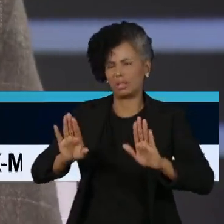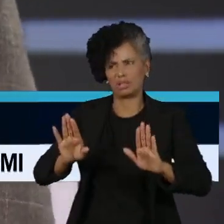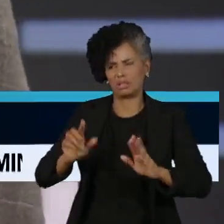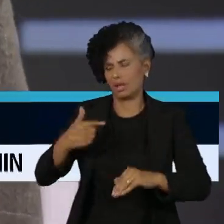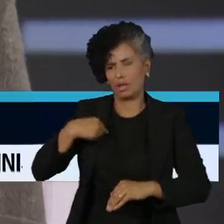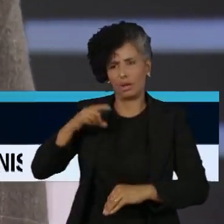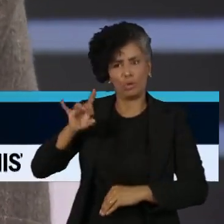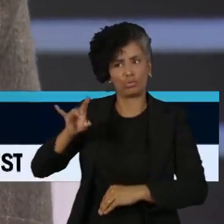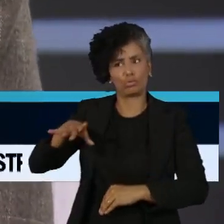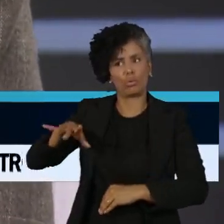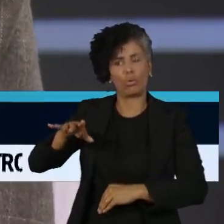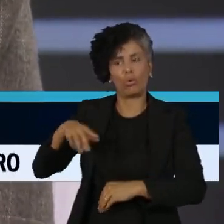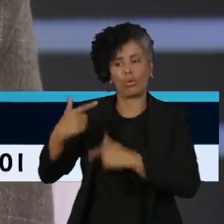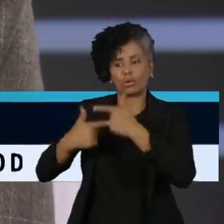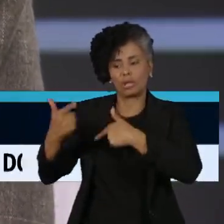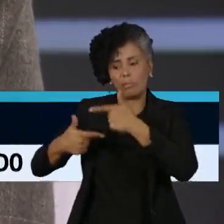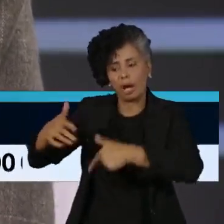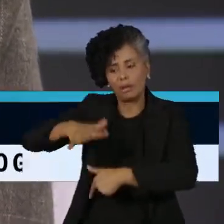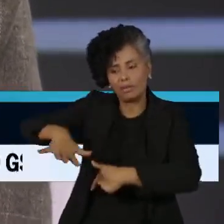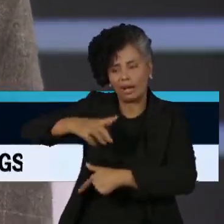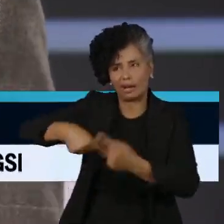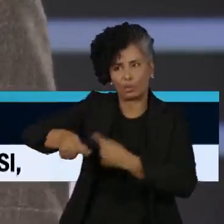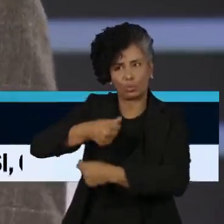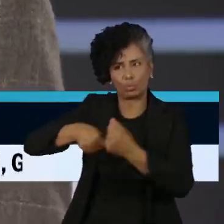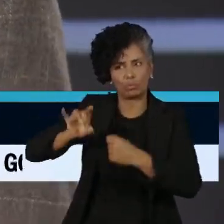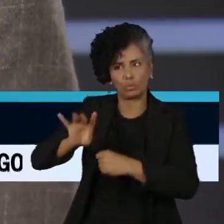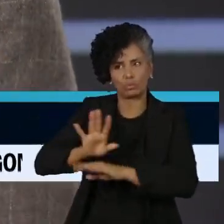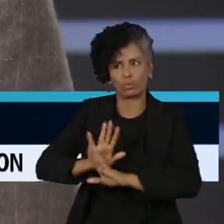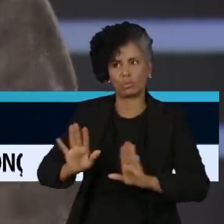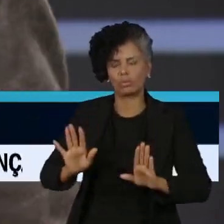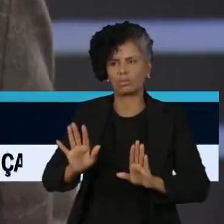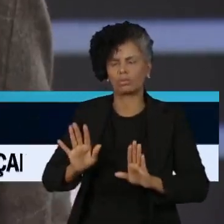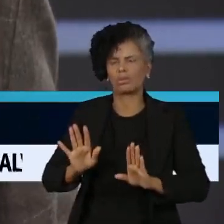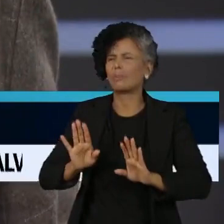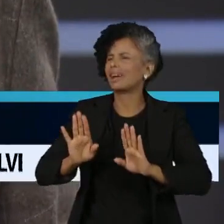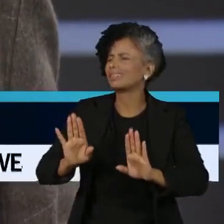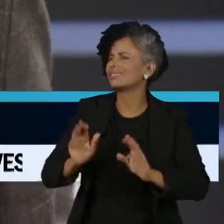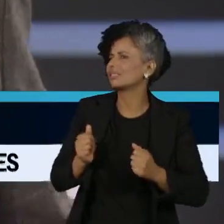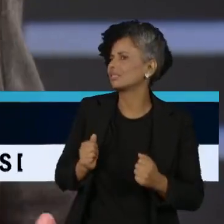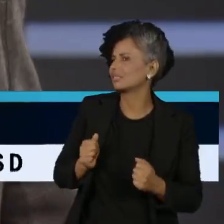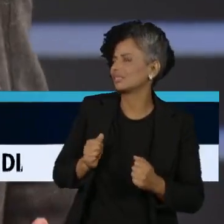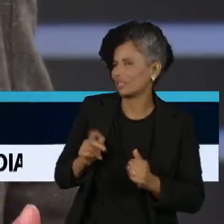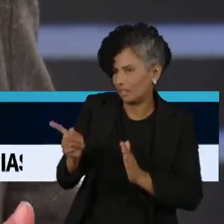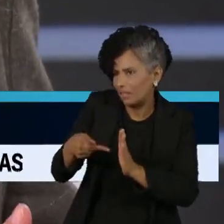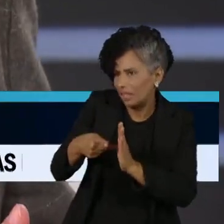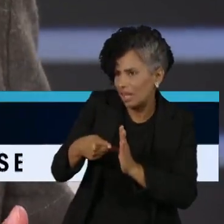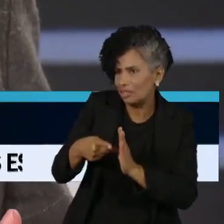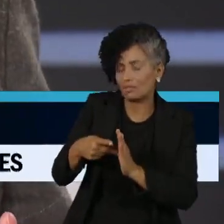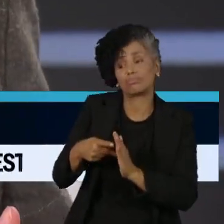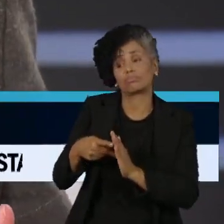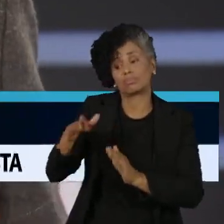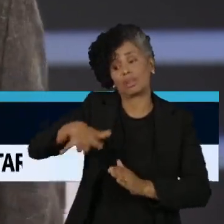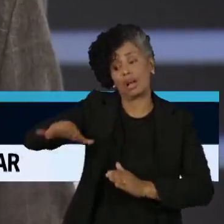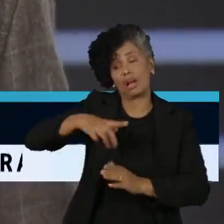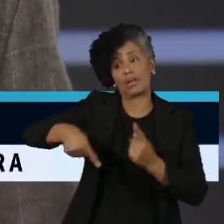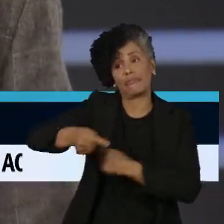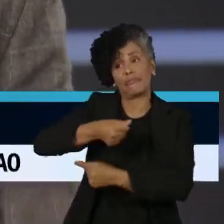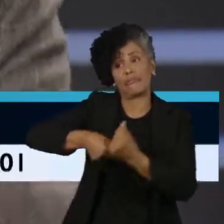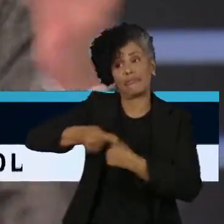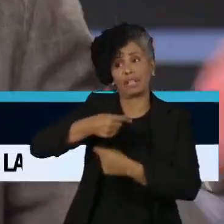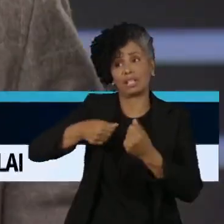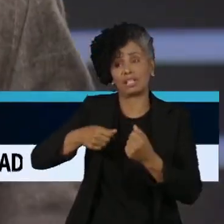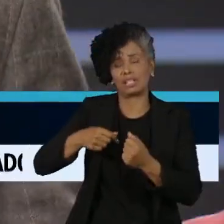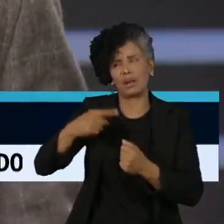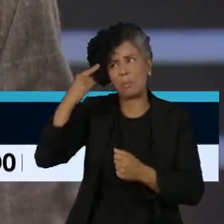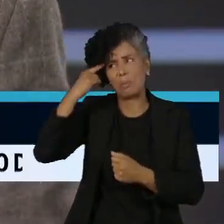negócio de falar, precisava de 150 bilhões e não é claro. Bom, isso daí eu sei a zero de jogo, mas o mercado passou os últimos 10